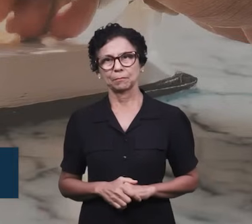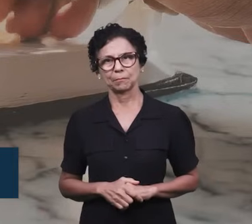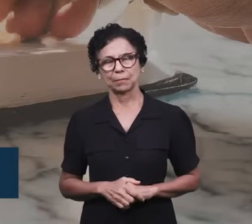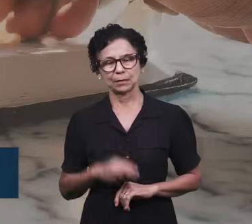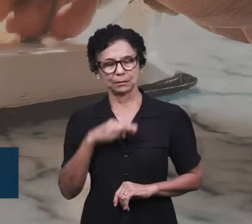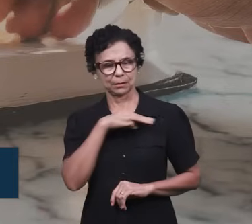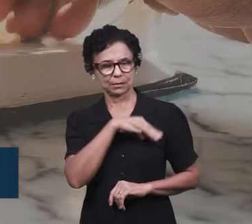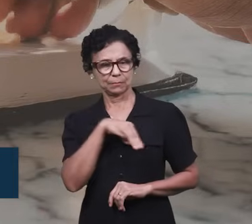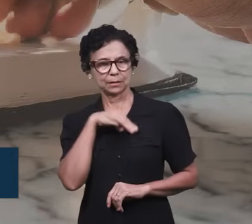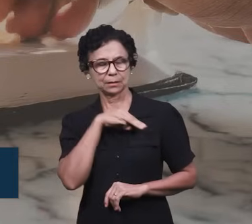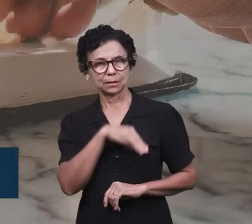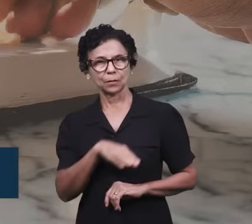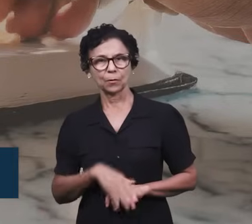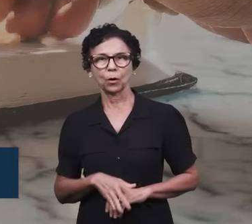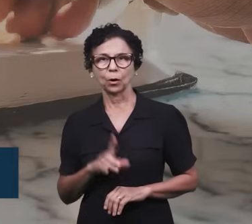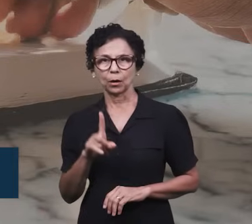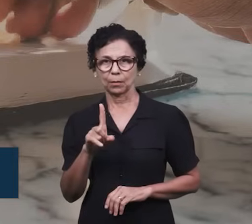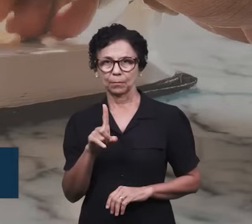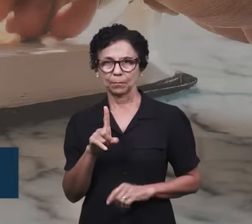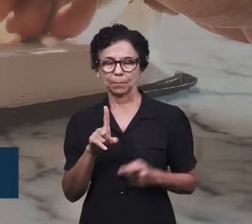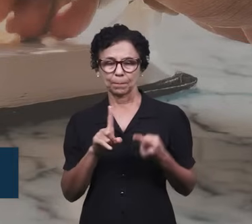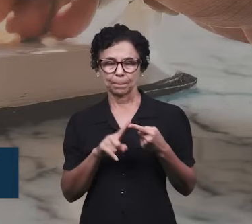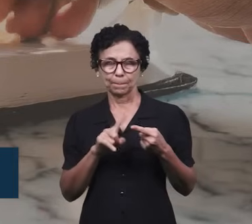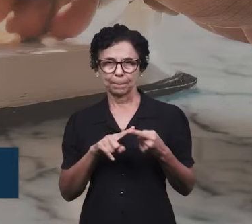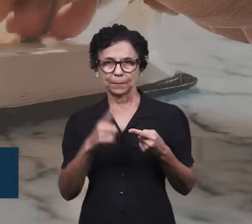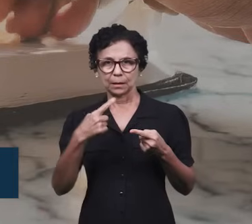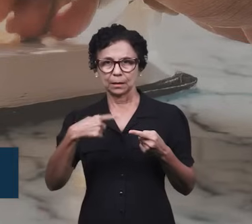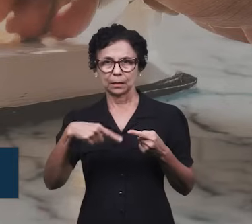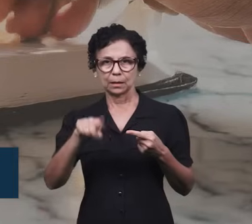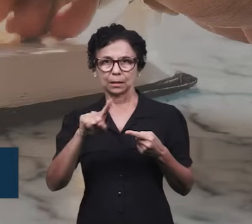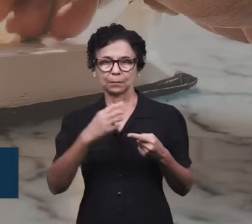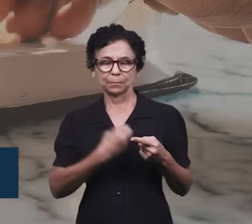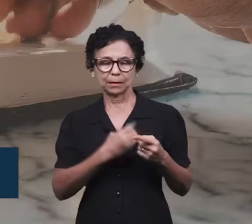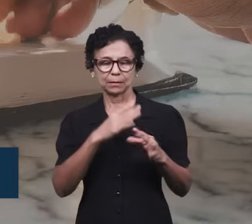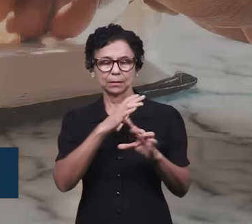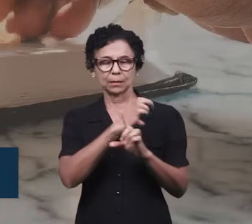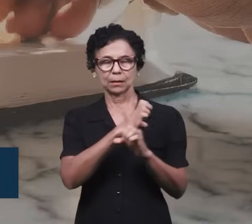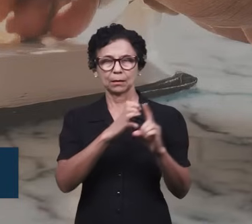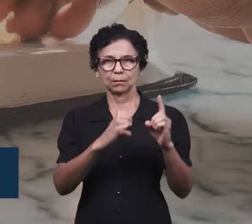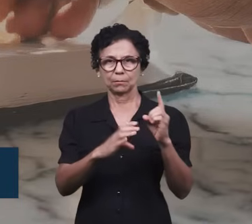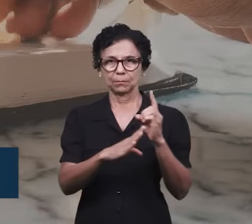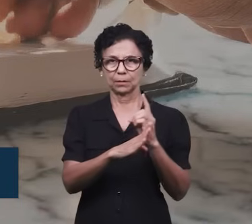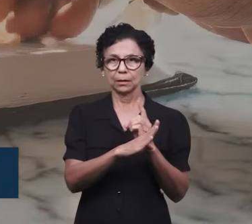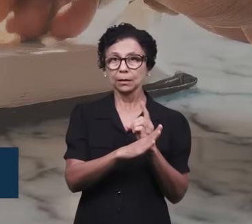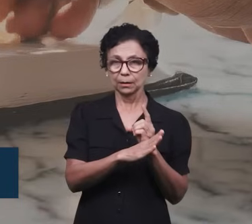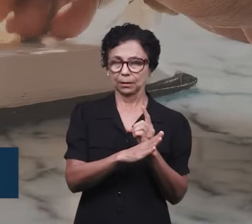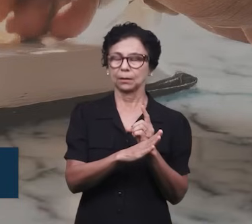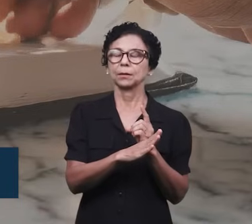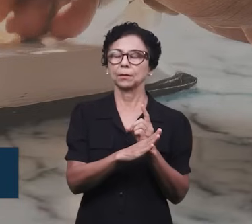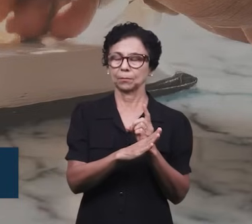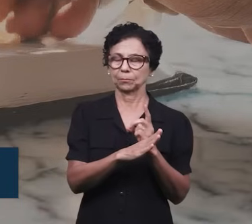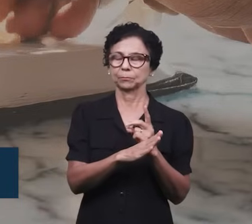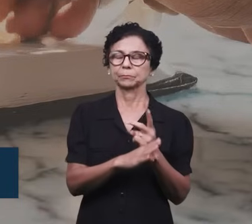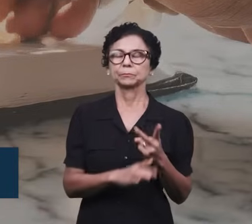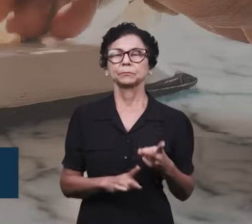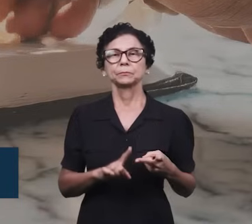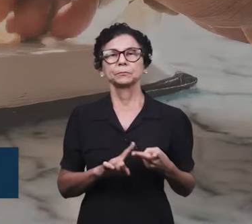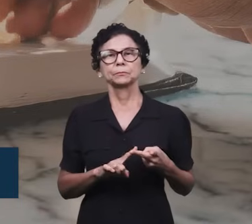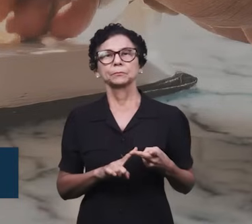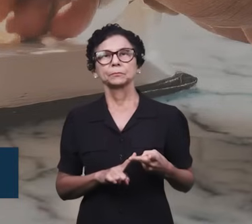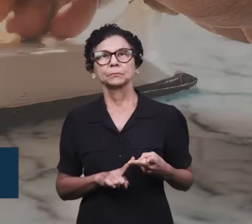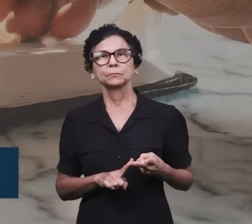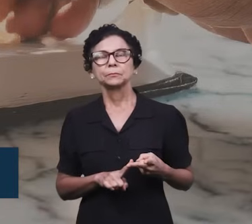participação na escola bíblica dominical. É a integração do irmão à escola bíblica dominical. Então,